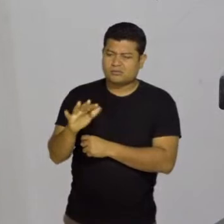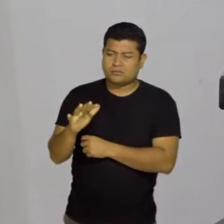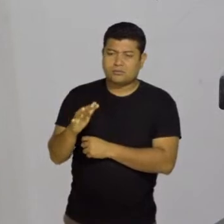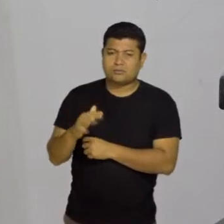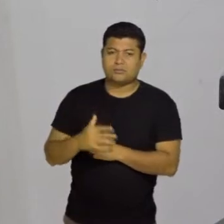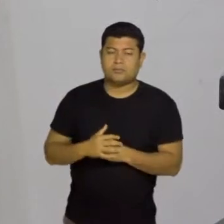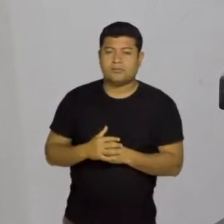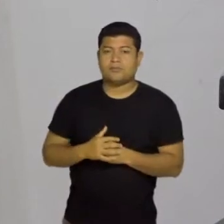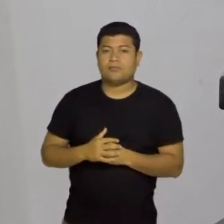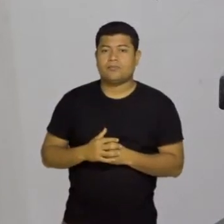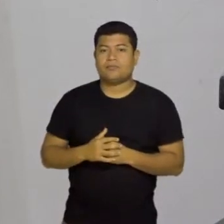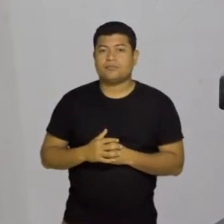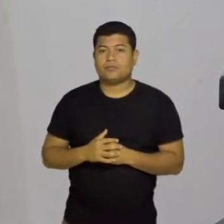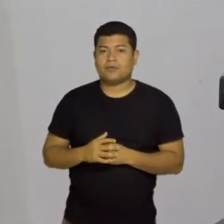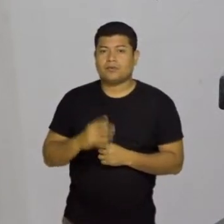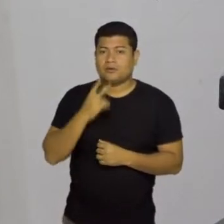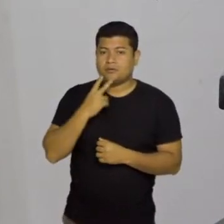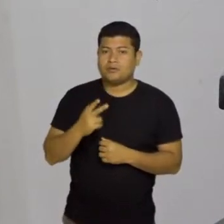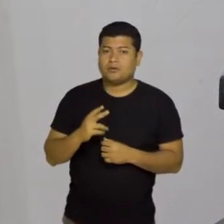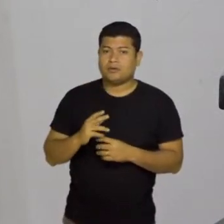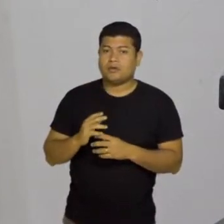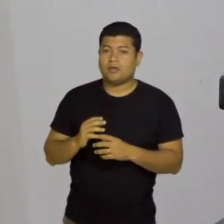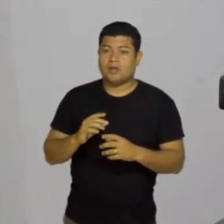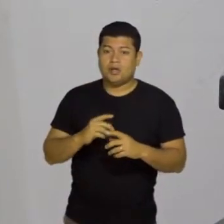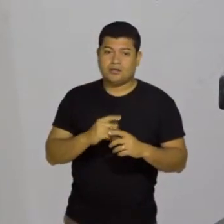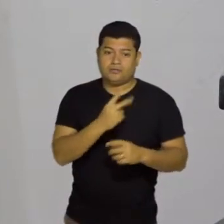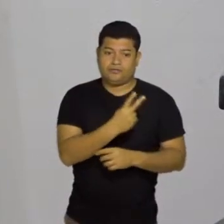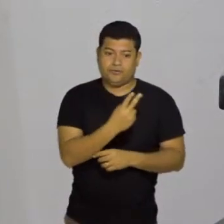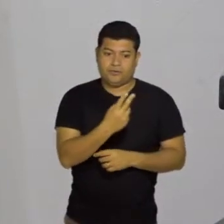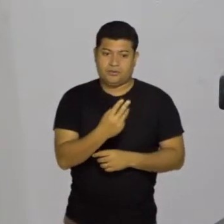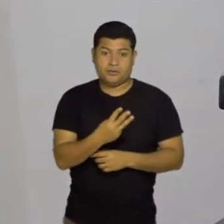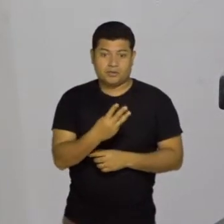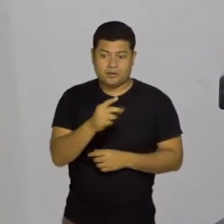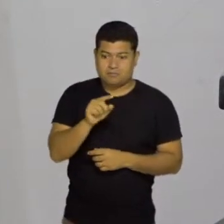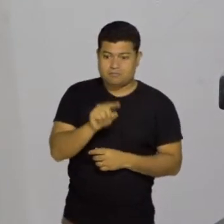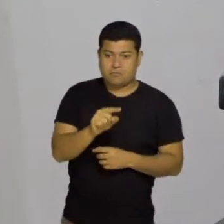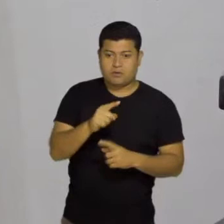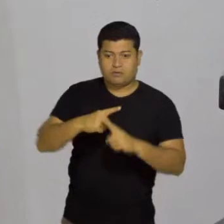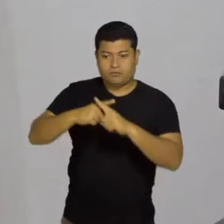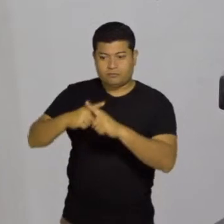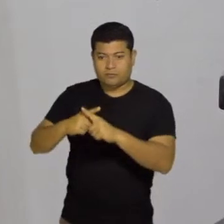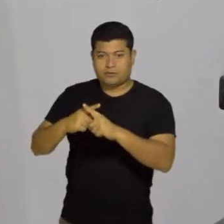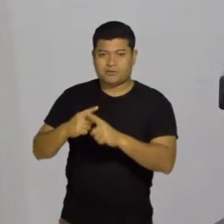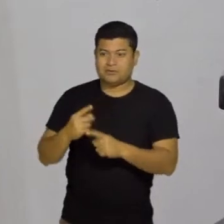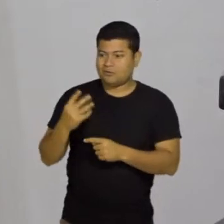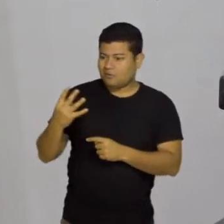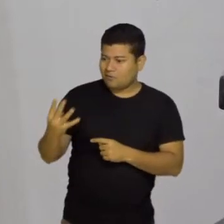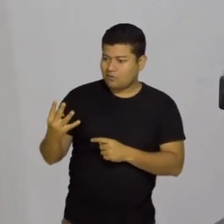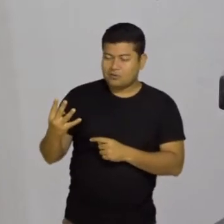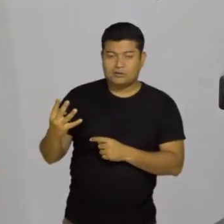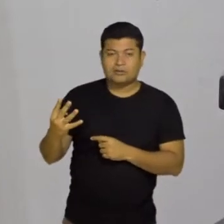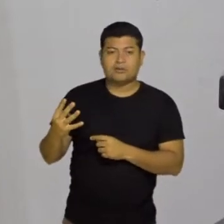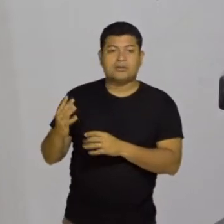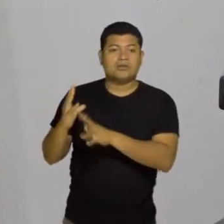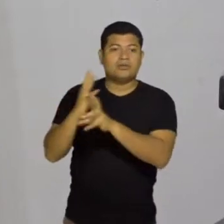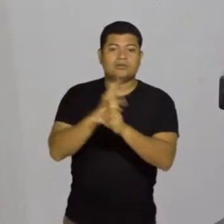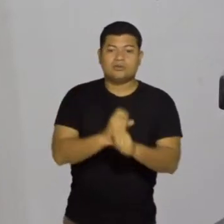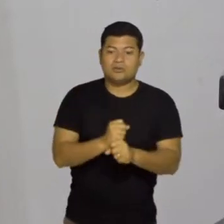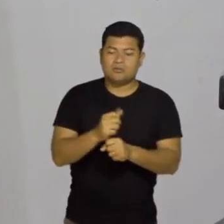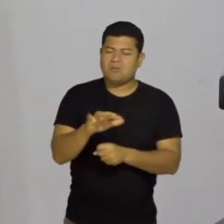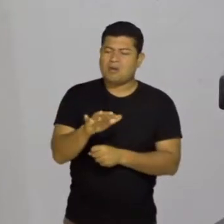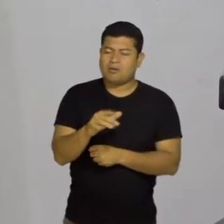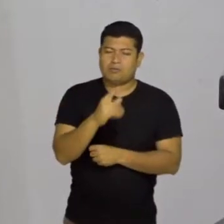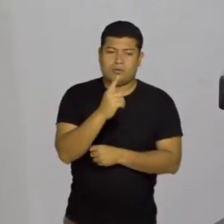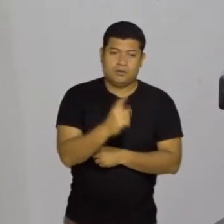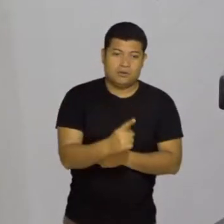4 a 5 pessoas, e nós estamos dizendo que aproximadamente 120 mil pessoas, de alguma forma, dependem desses adolescentes